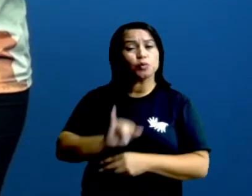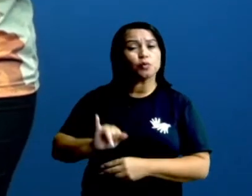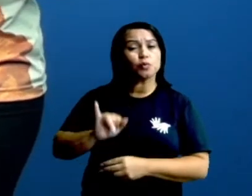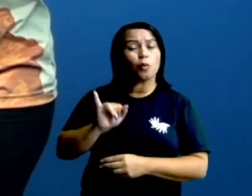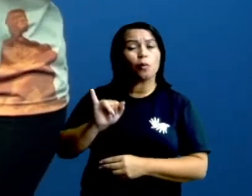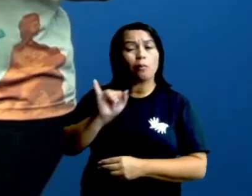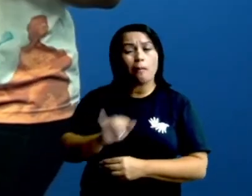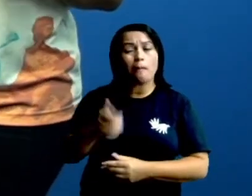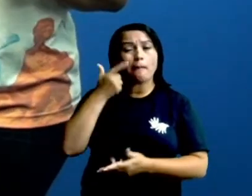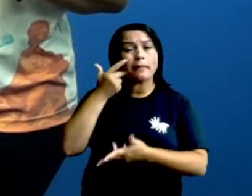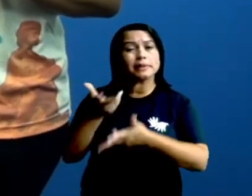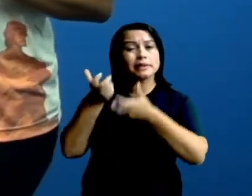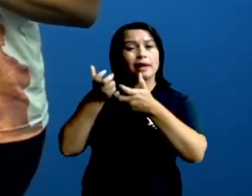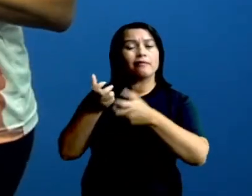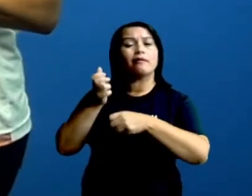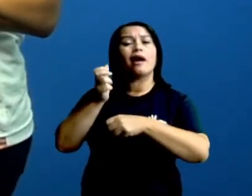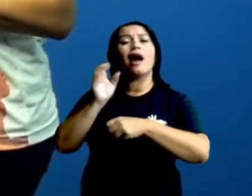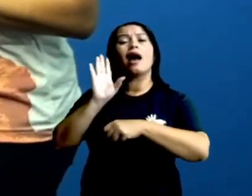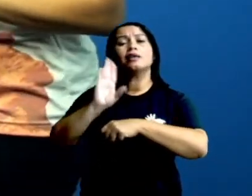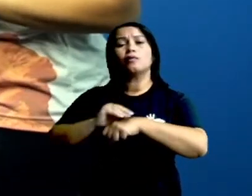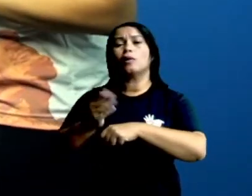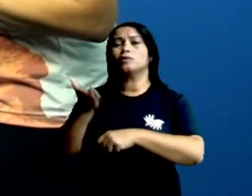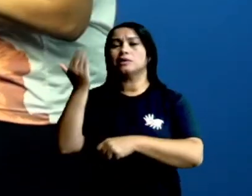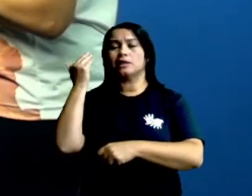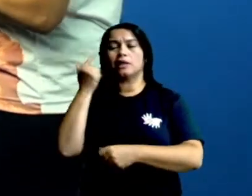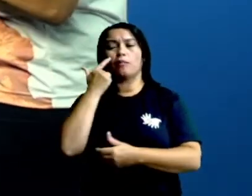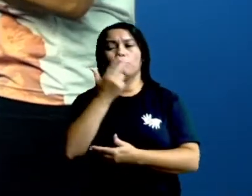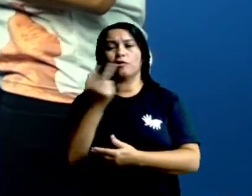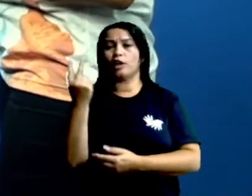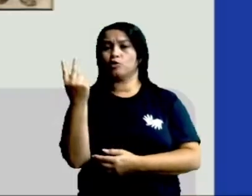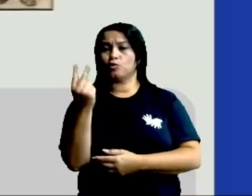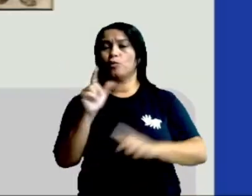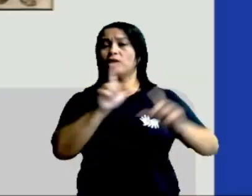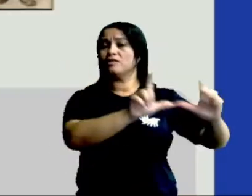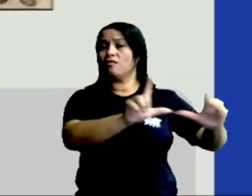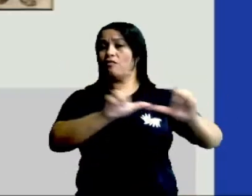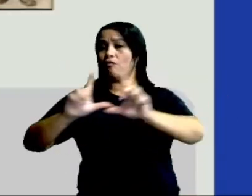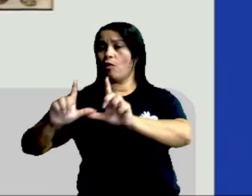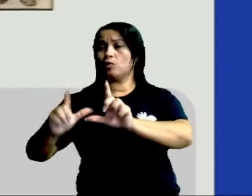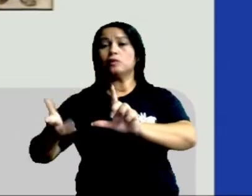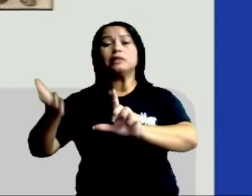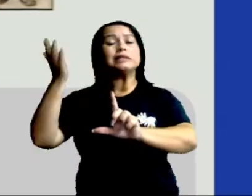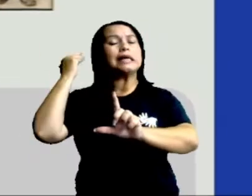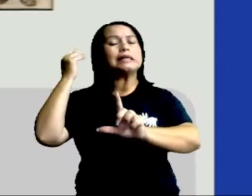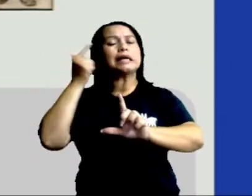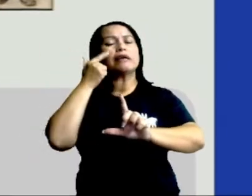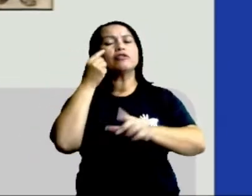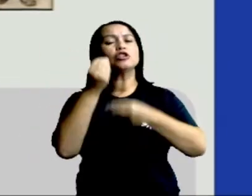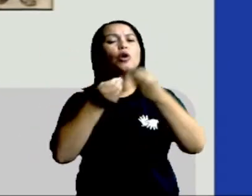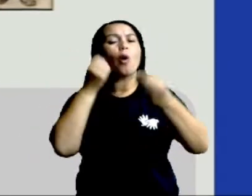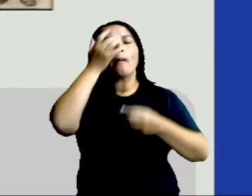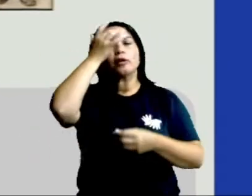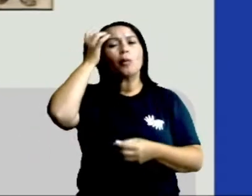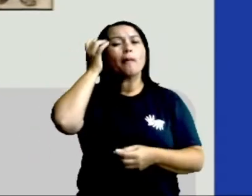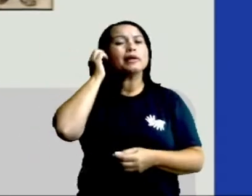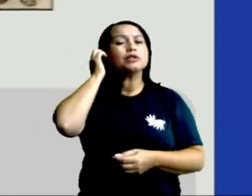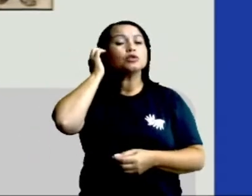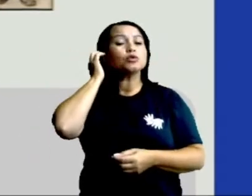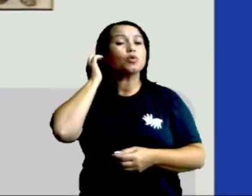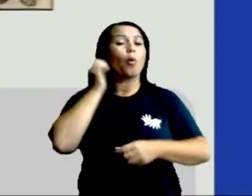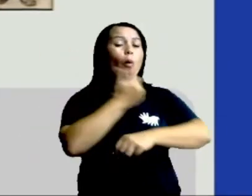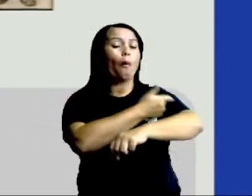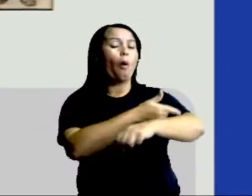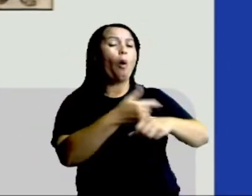fotos antigas. Então, vamos dar uma olhadinha aqui nessas duas fotos antigas e veja como as pessoas